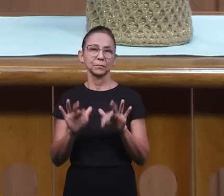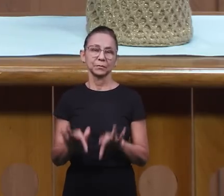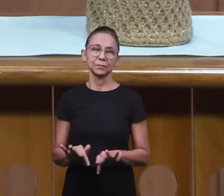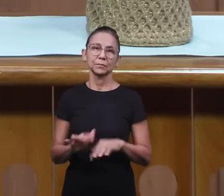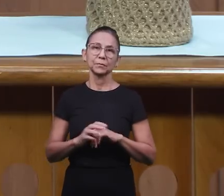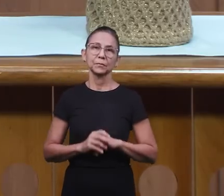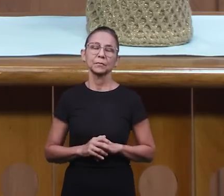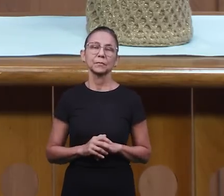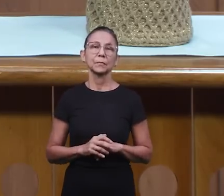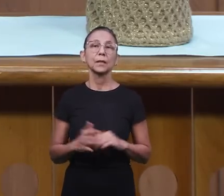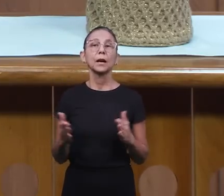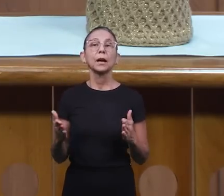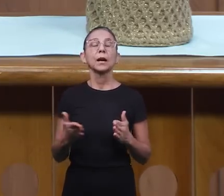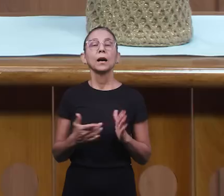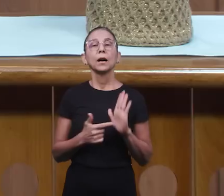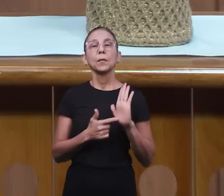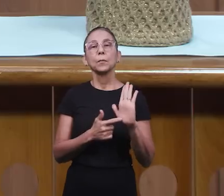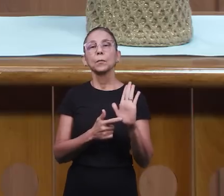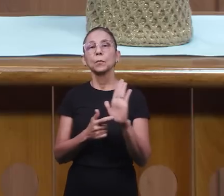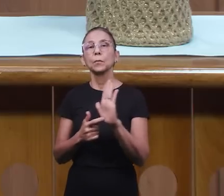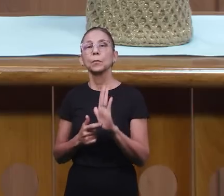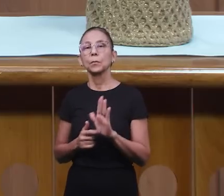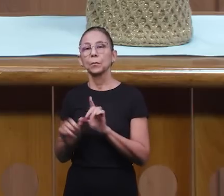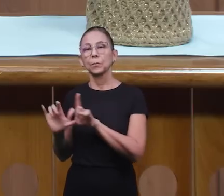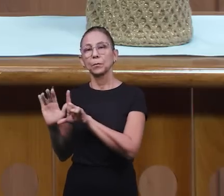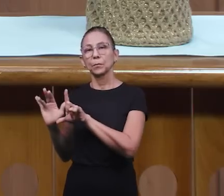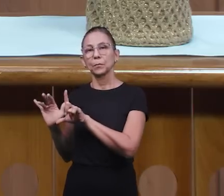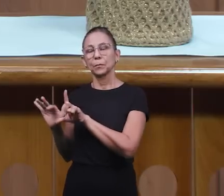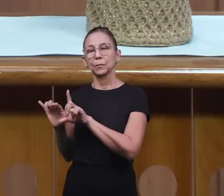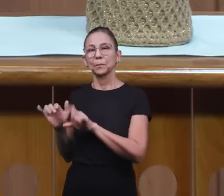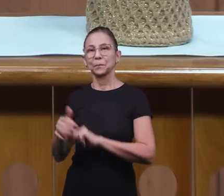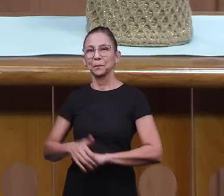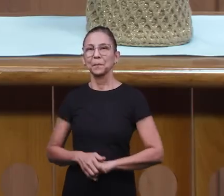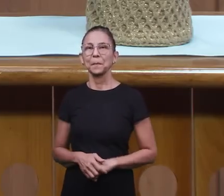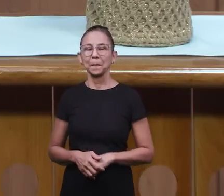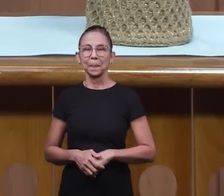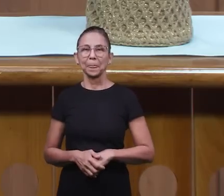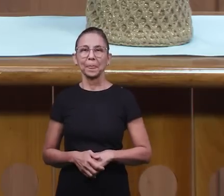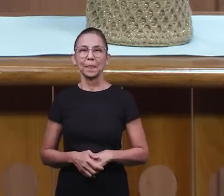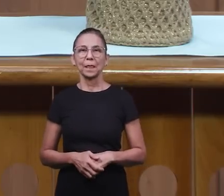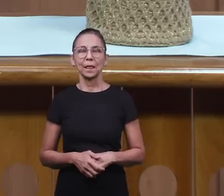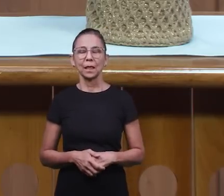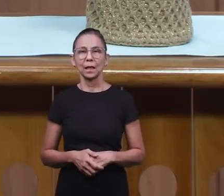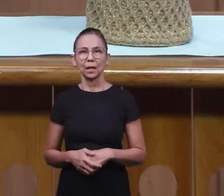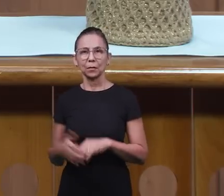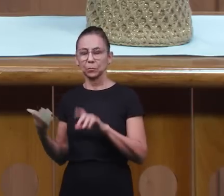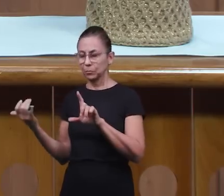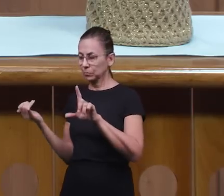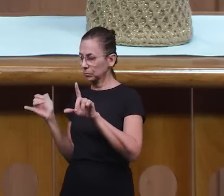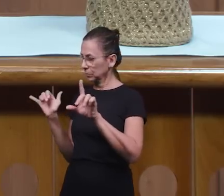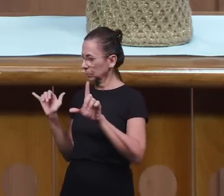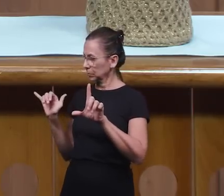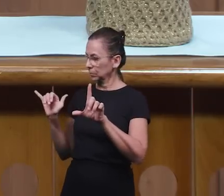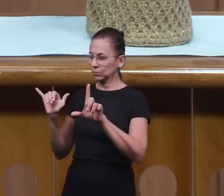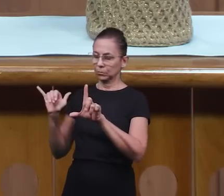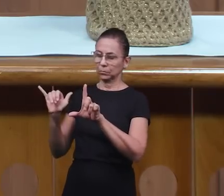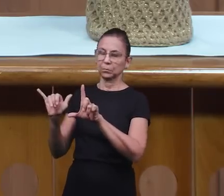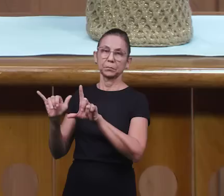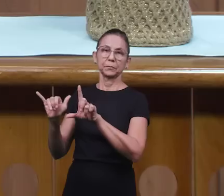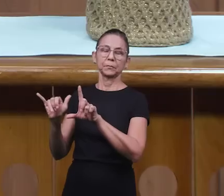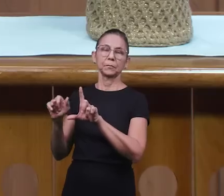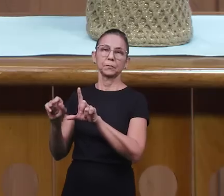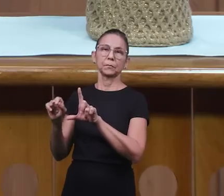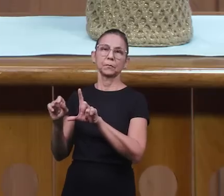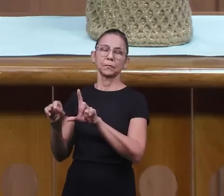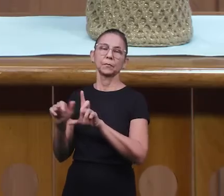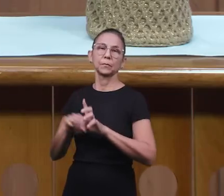Amém. O nosso culto chega assim ao final, mas nós queremos apresentar aqui, primeiramente, um QR Code que você pode encontrar ali, se aproximar a câmera do seu celular